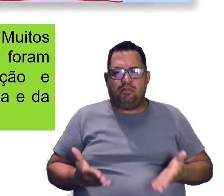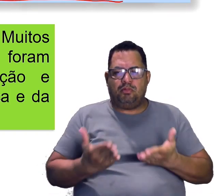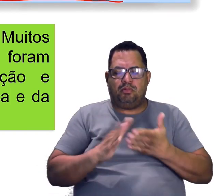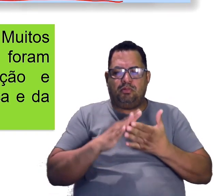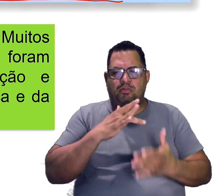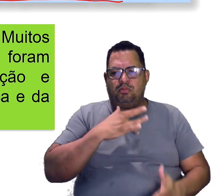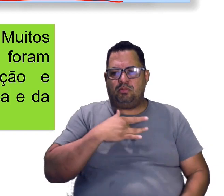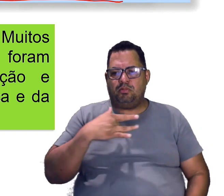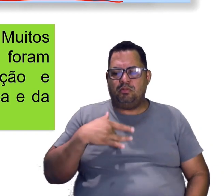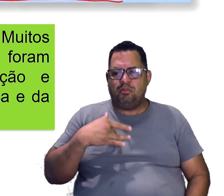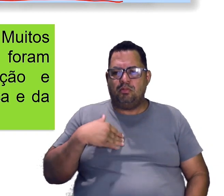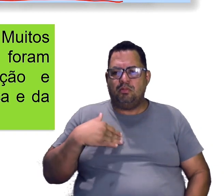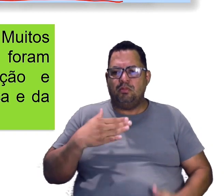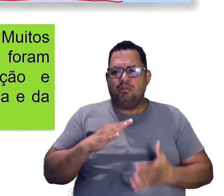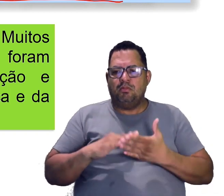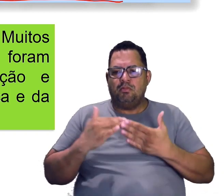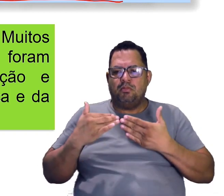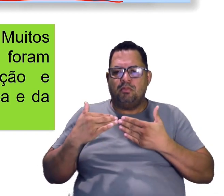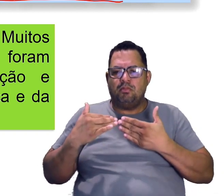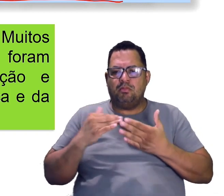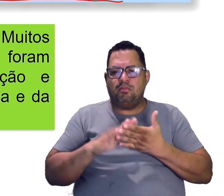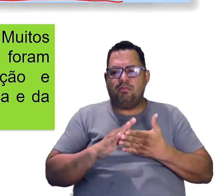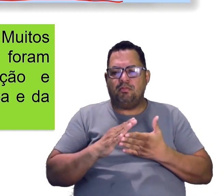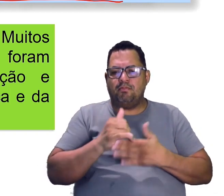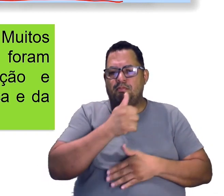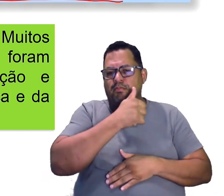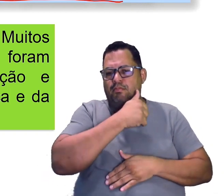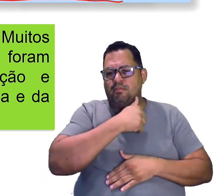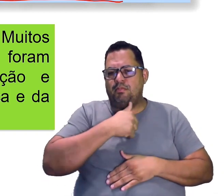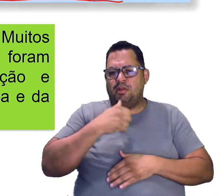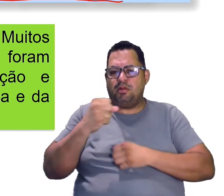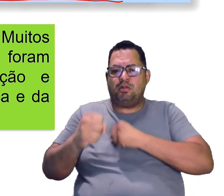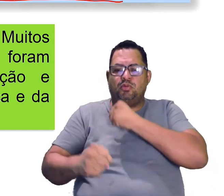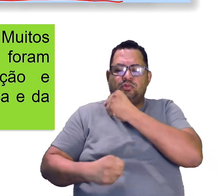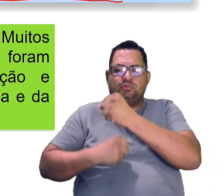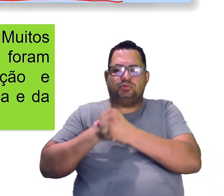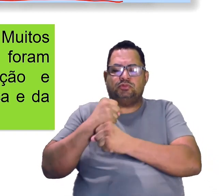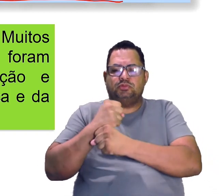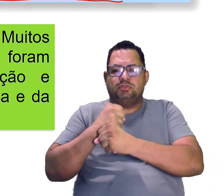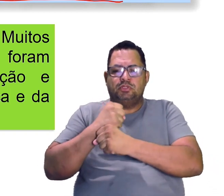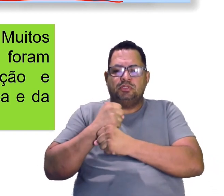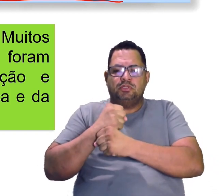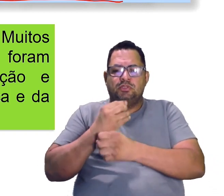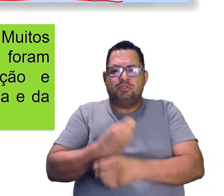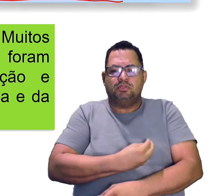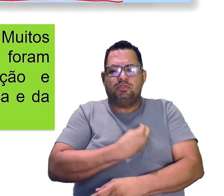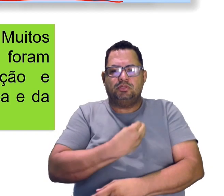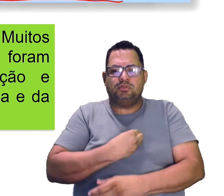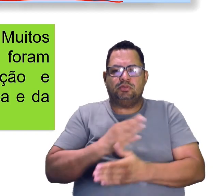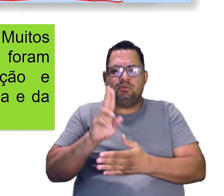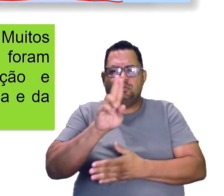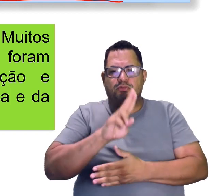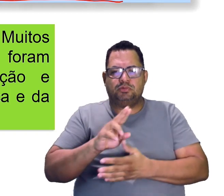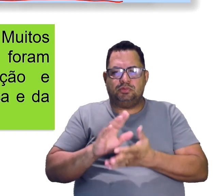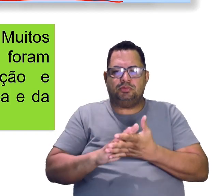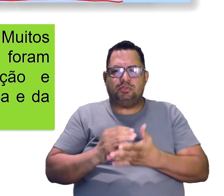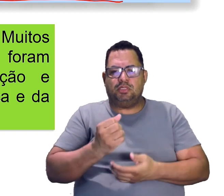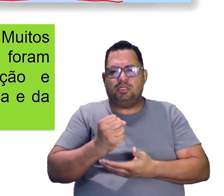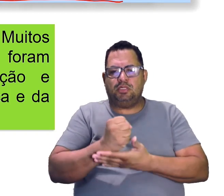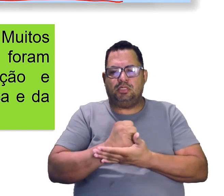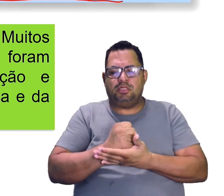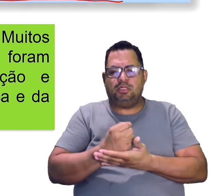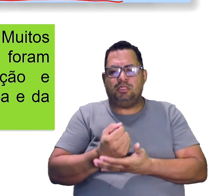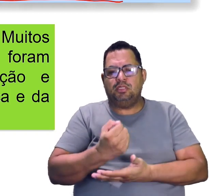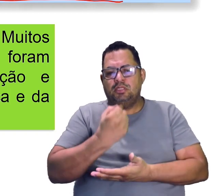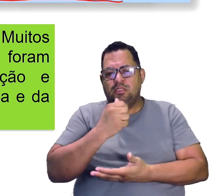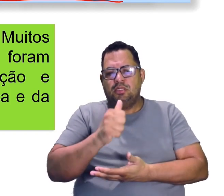era aumentar o tempo de vida dos seres humanos, né? Com esses elixir. Então,